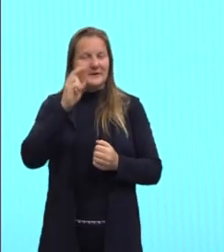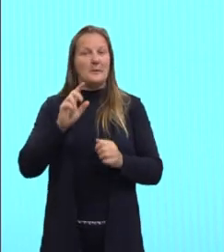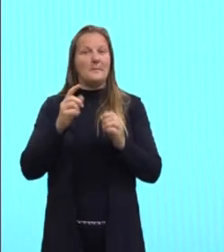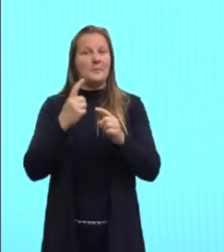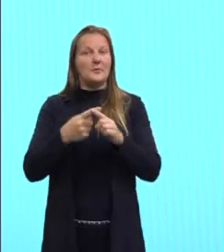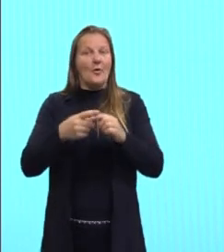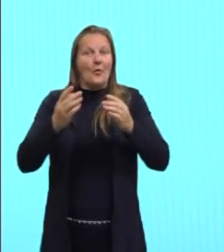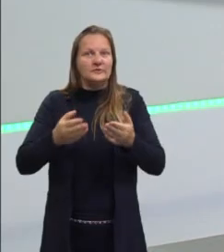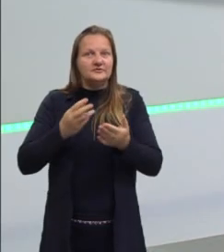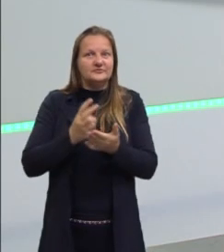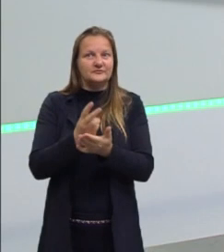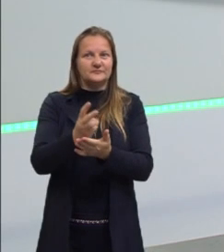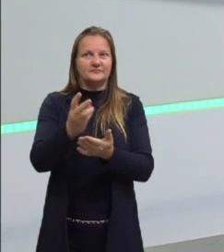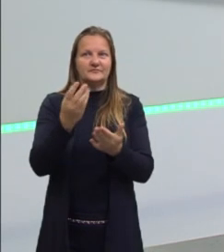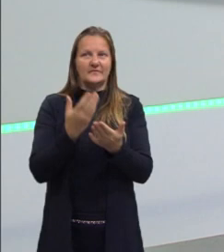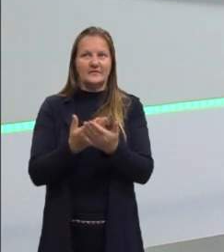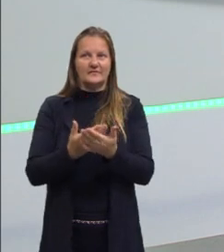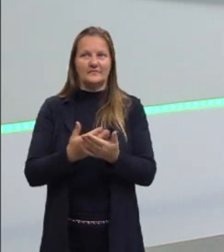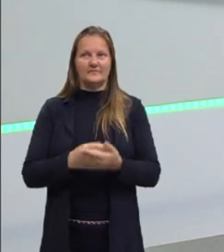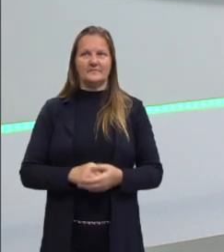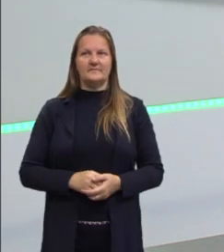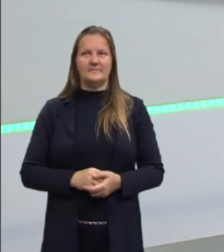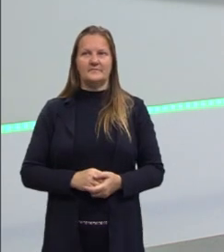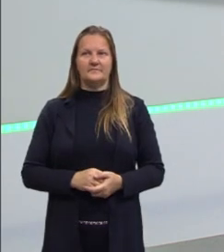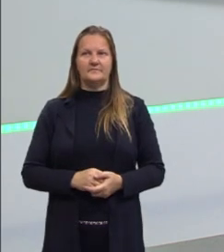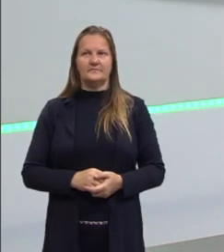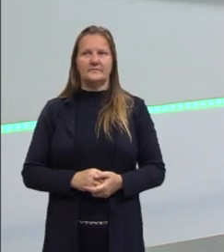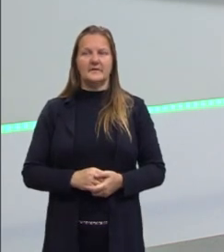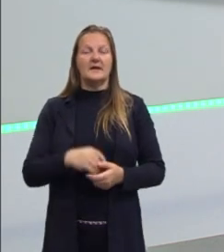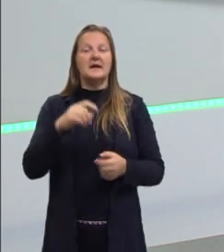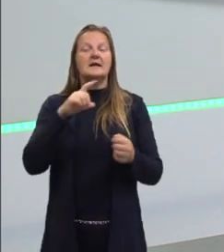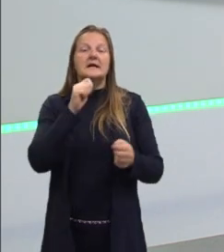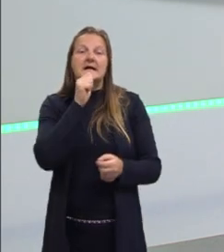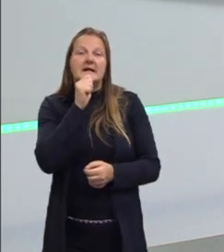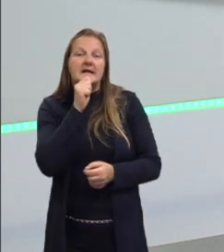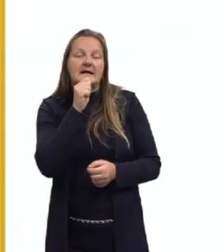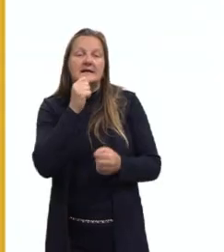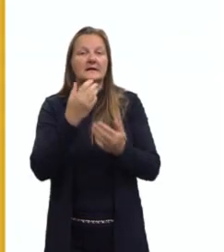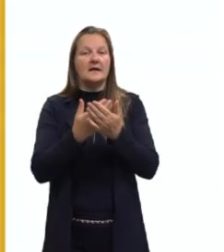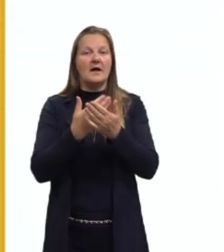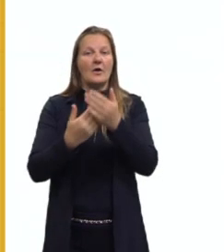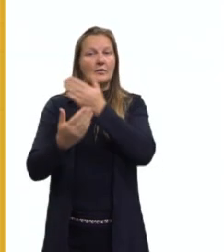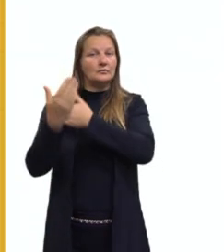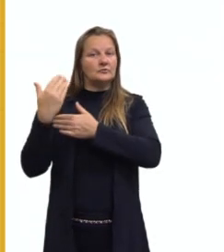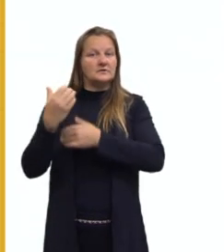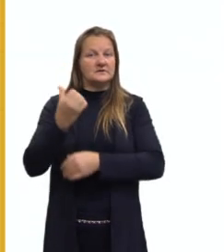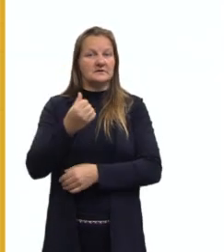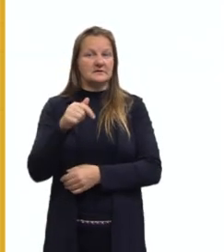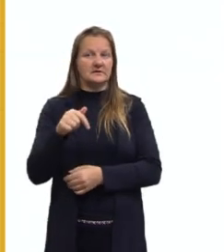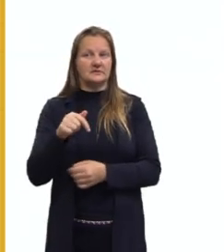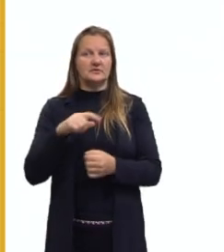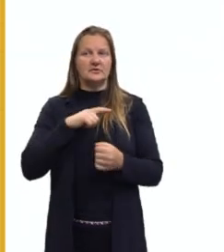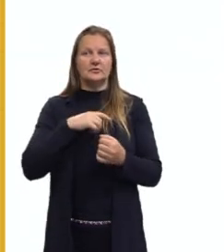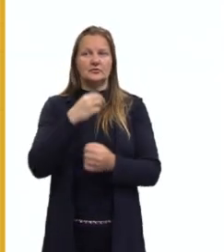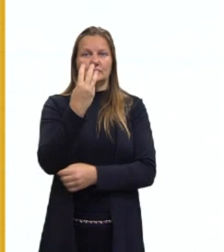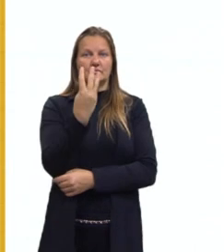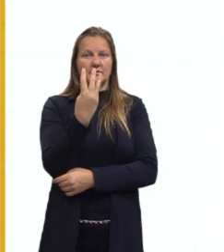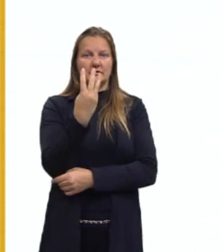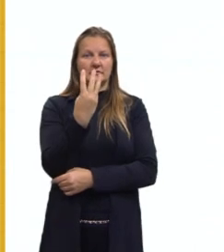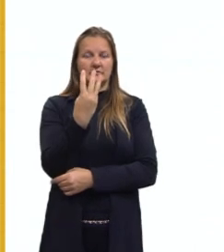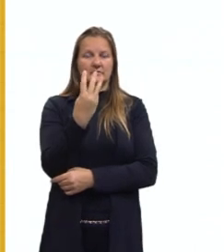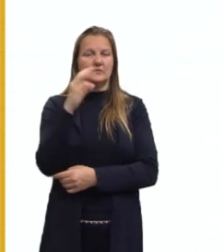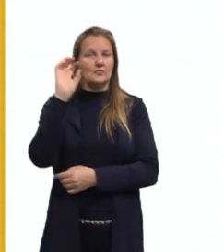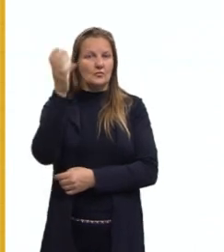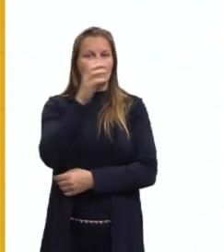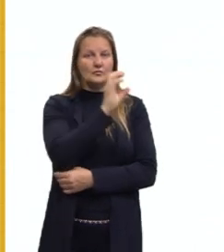nossa aula de hoje aqui ainda da nossa aula 67 nós falamos então dessas soluções